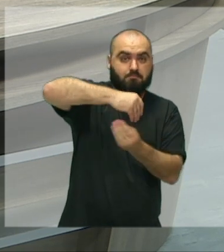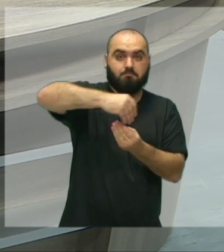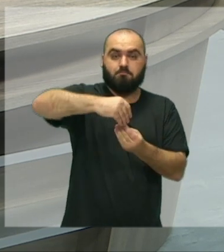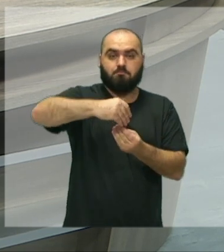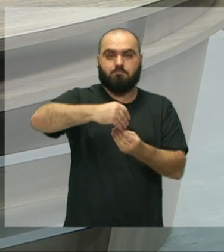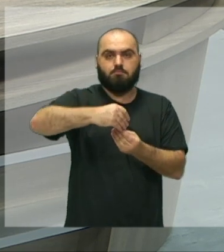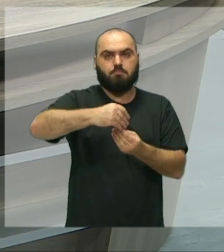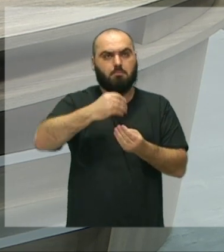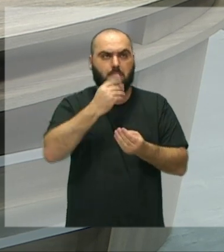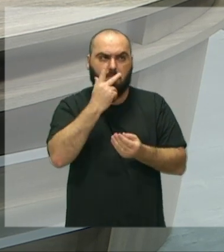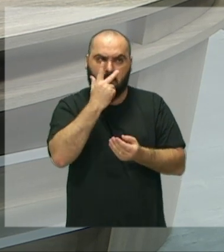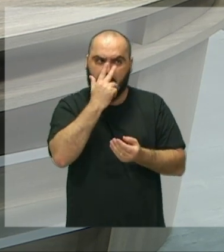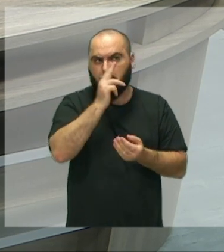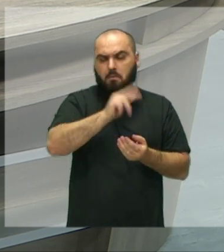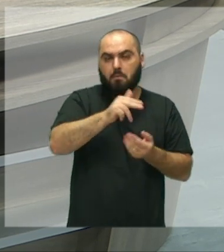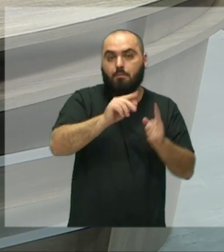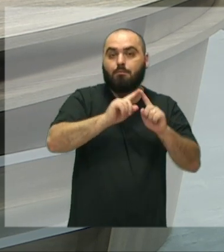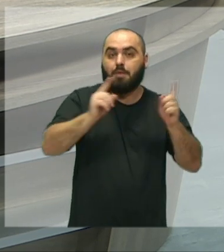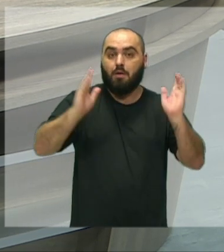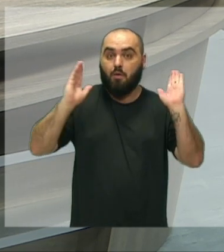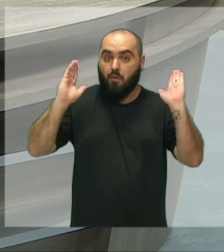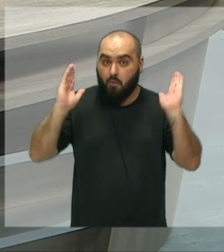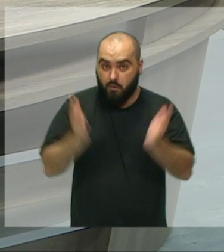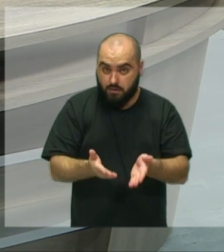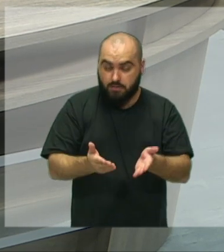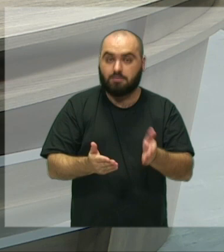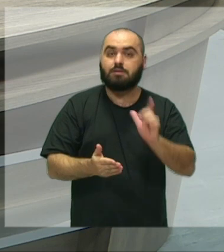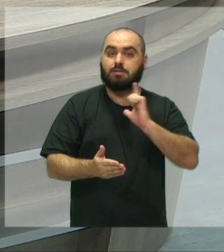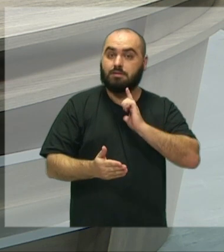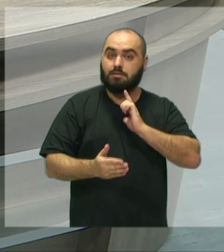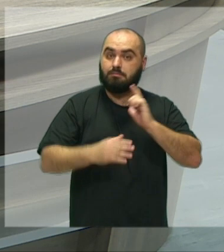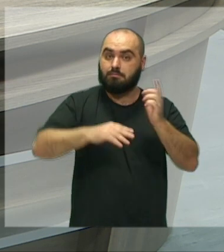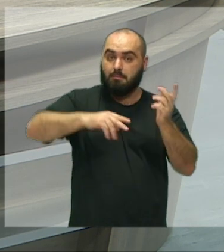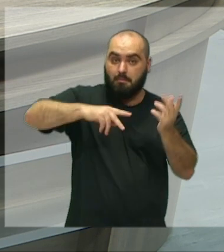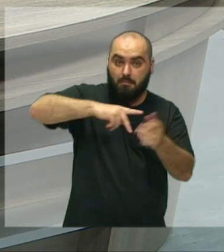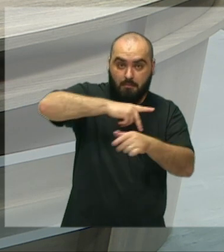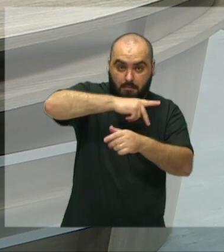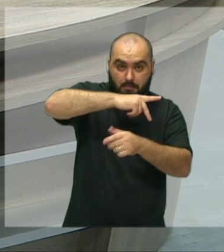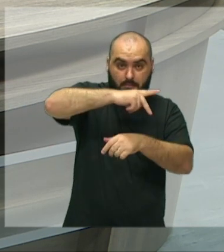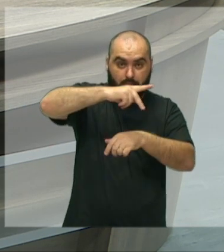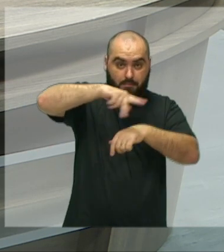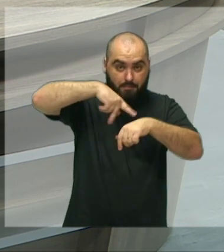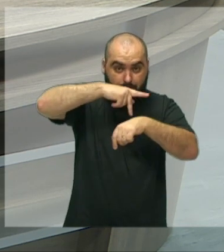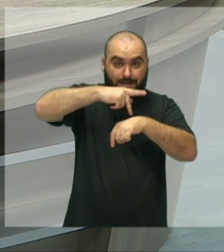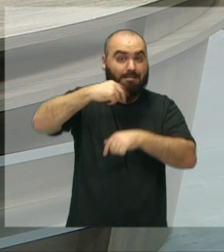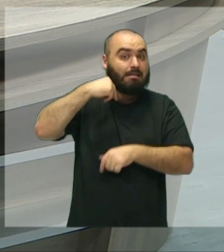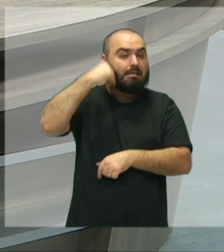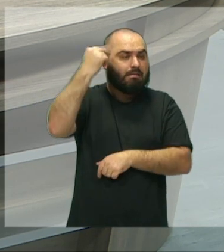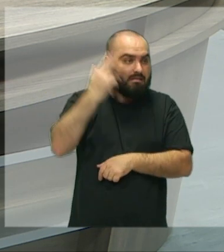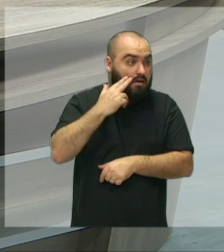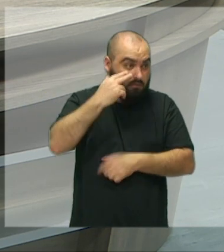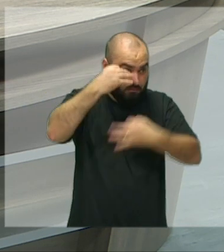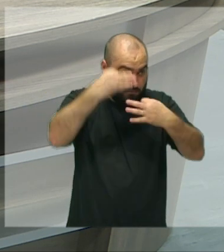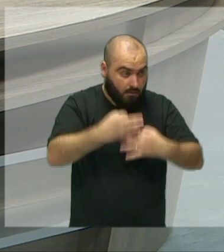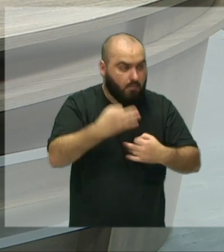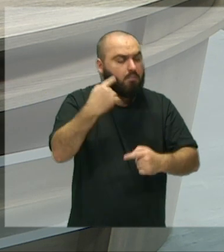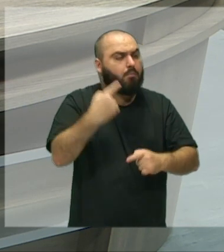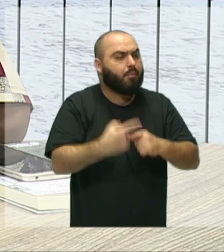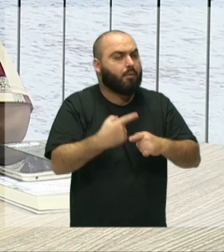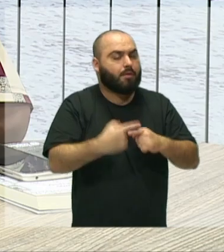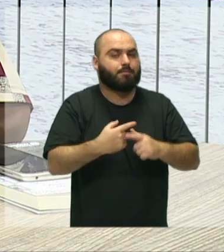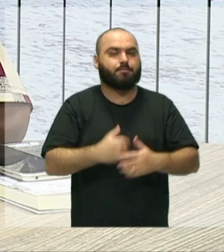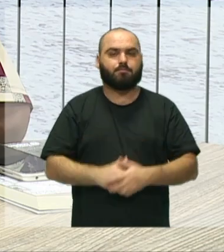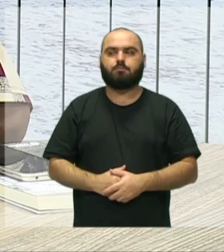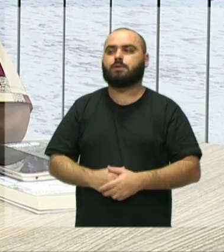né? Mas hoje ele é um país negro. Por quê, professor? Então, veja, primeiro vamos partir